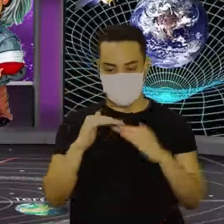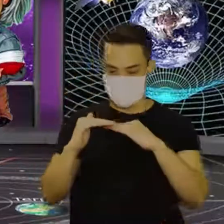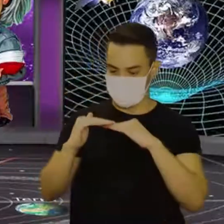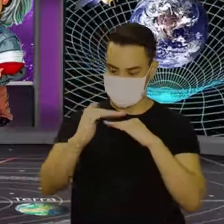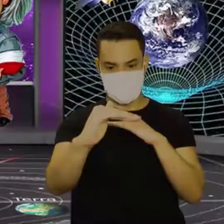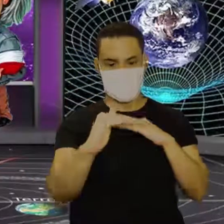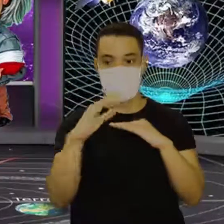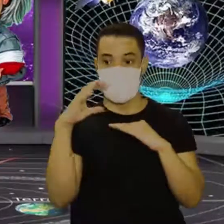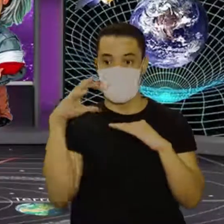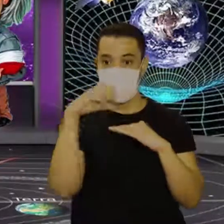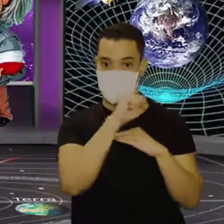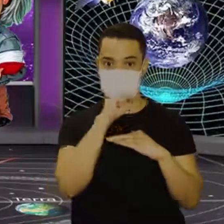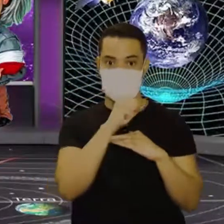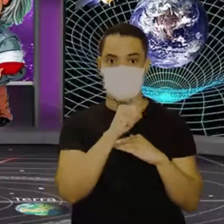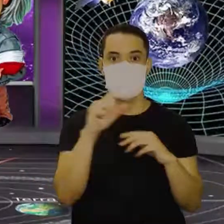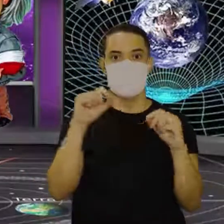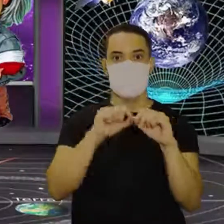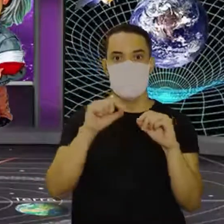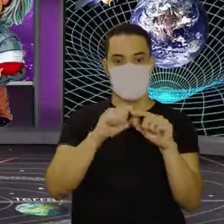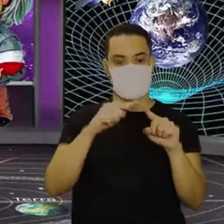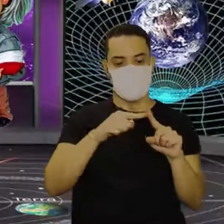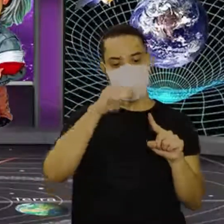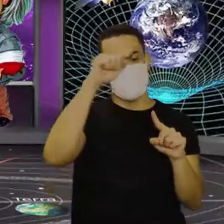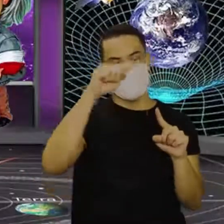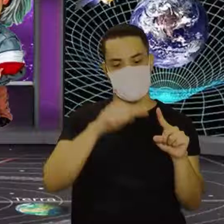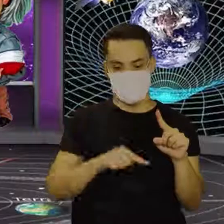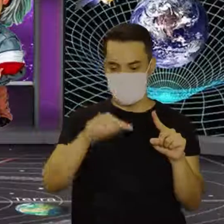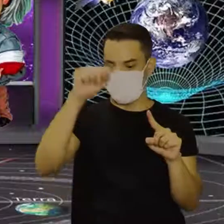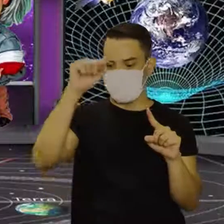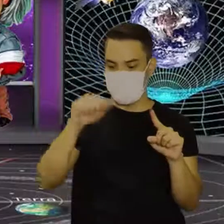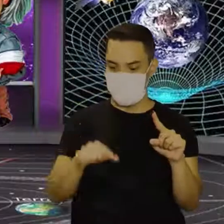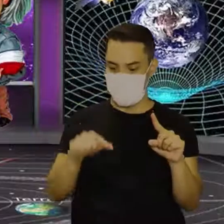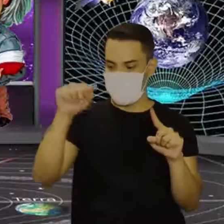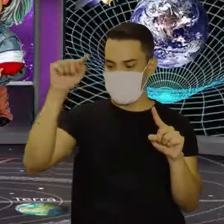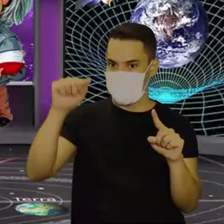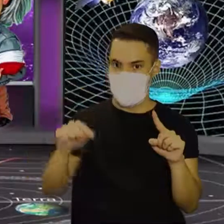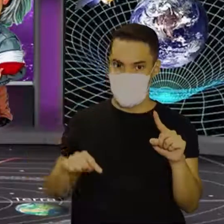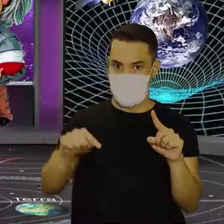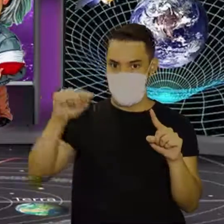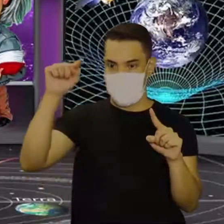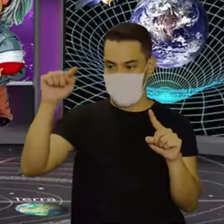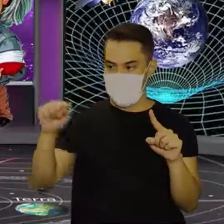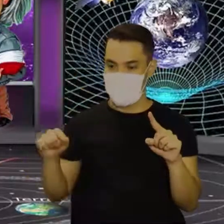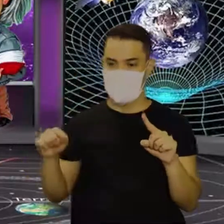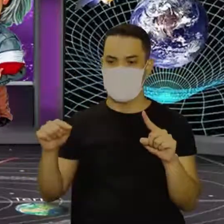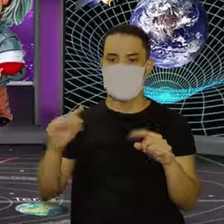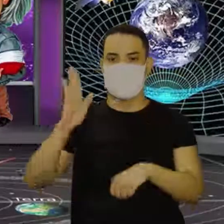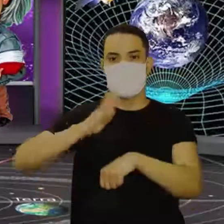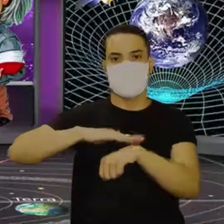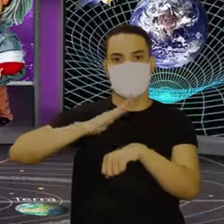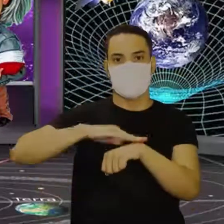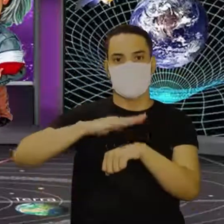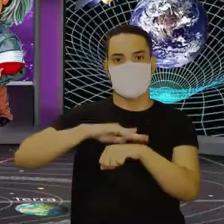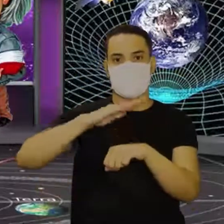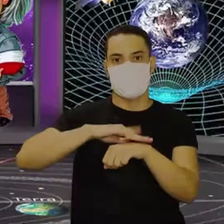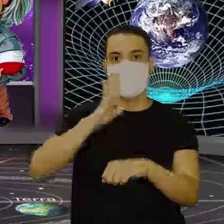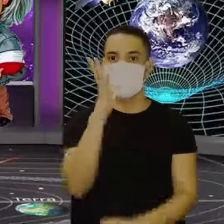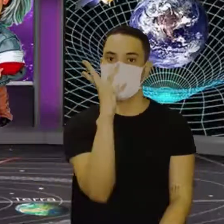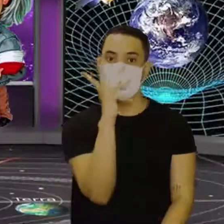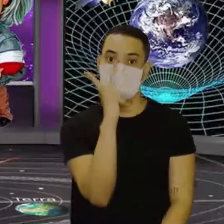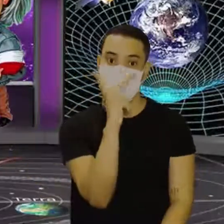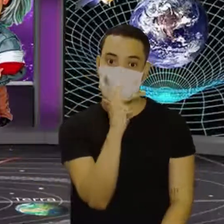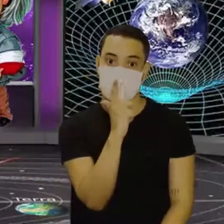reta. Se eu faço o quê? Várias curvinhas aqui, ó, o que acontece? Eu estou aumentando o tempo de percurso, então eu